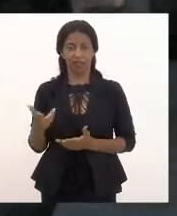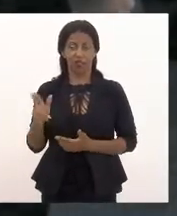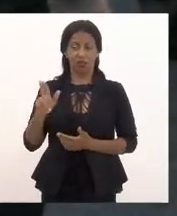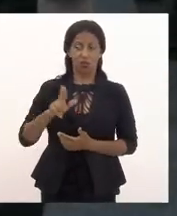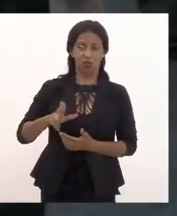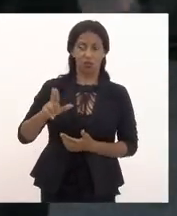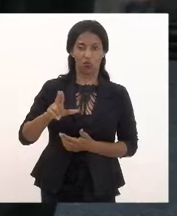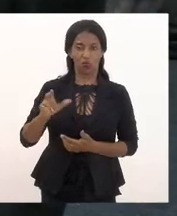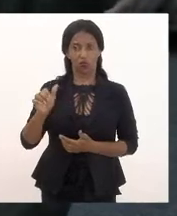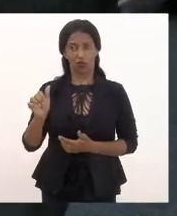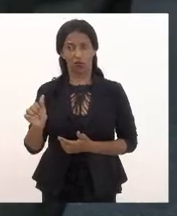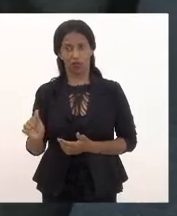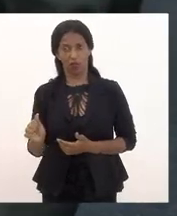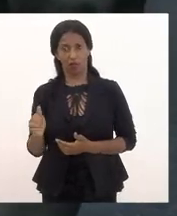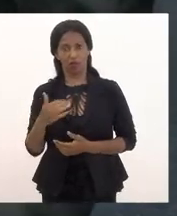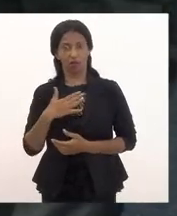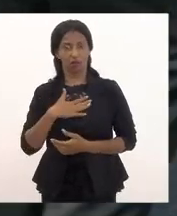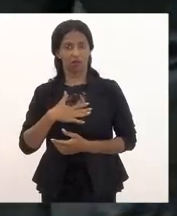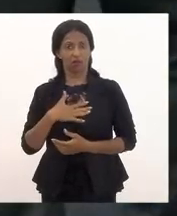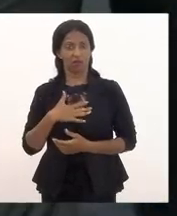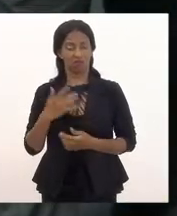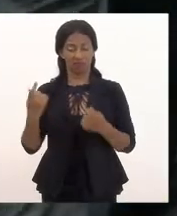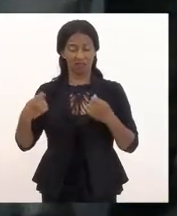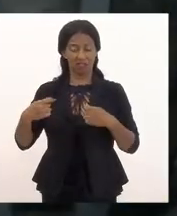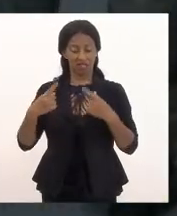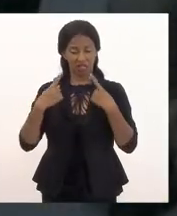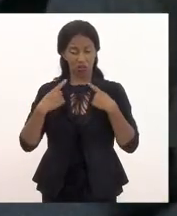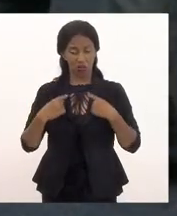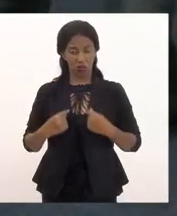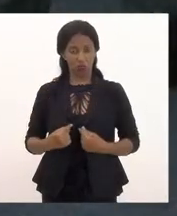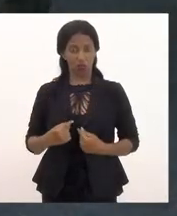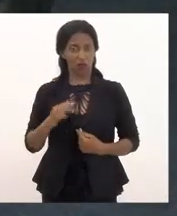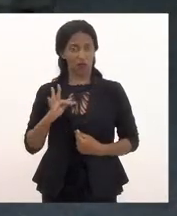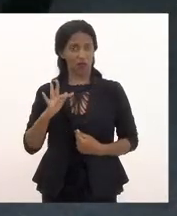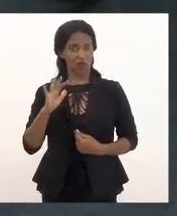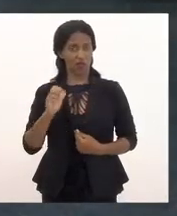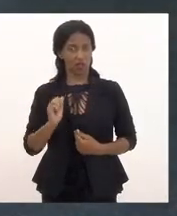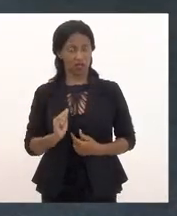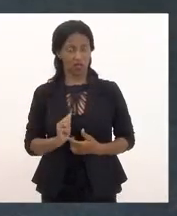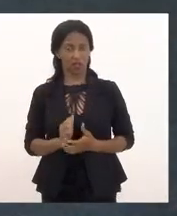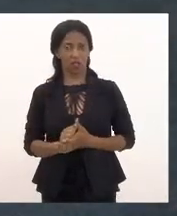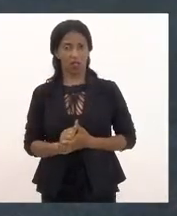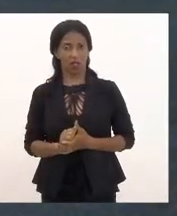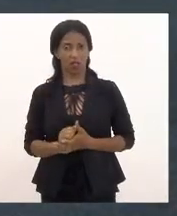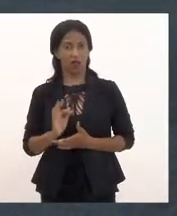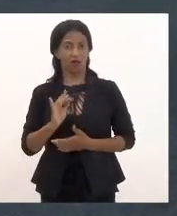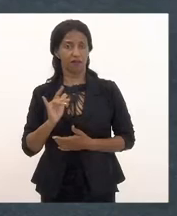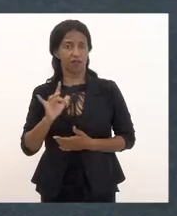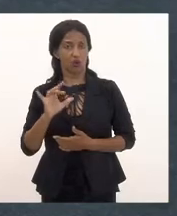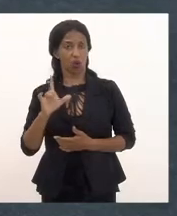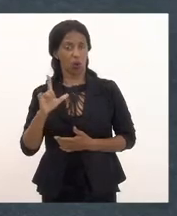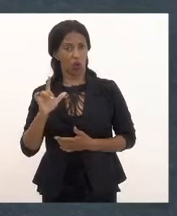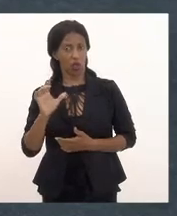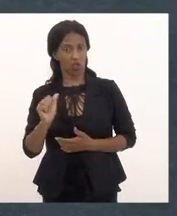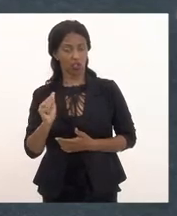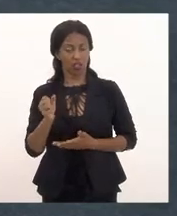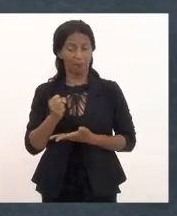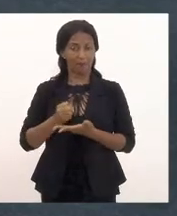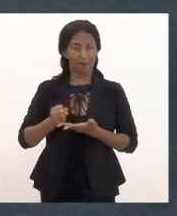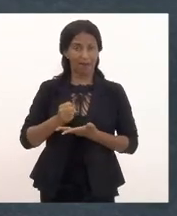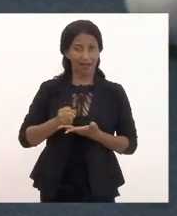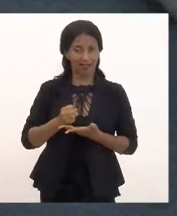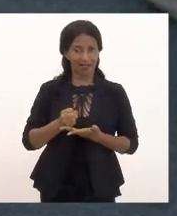para satisfazer suas necessidades físicas, fisiológicas,